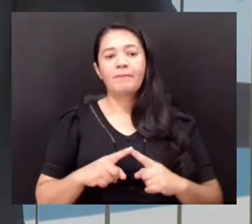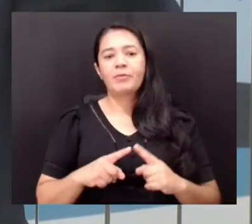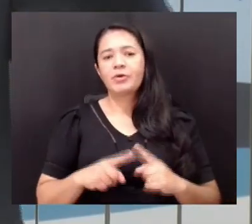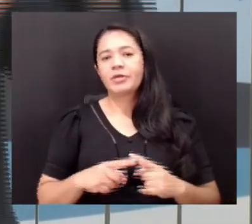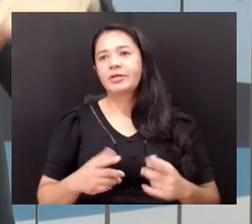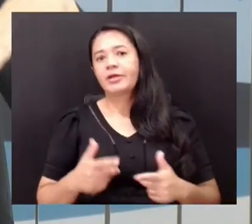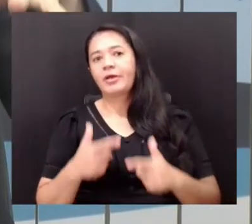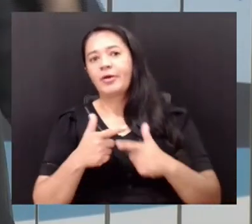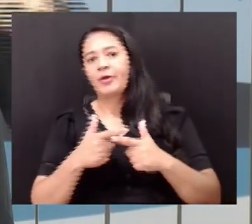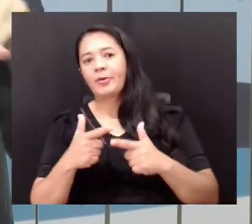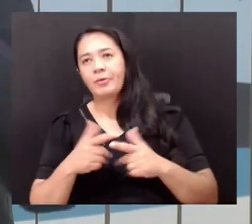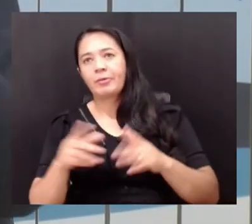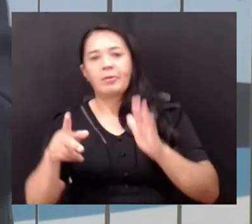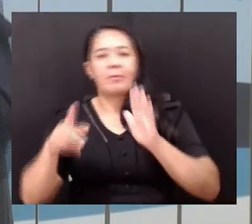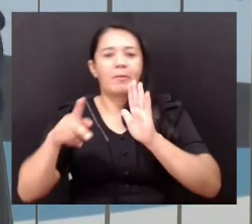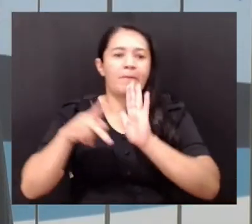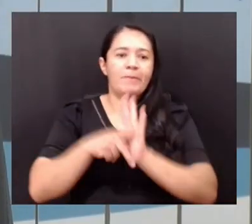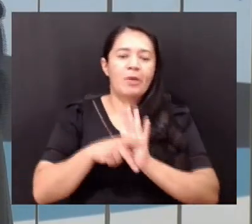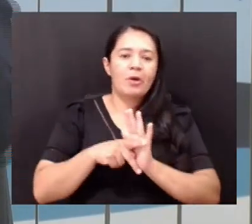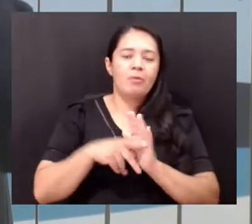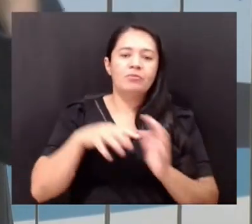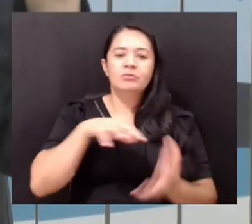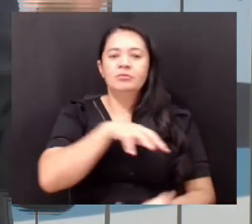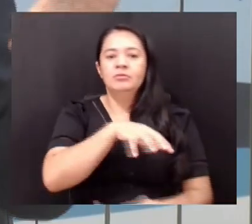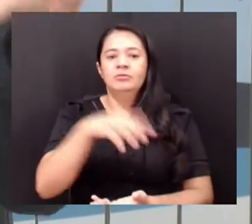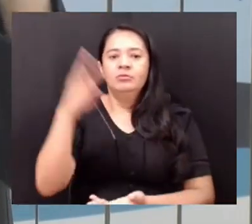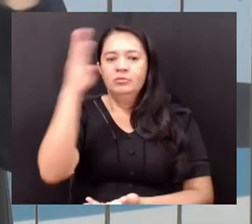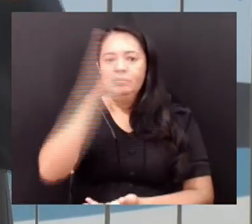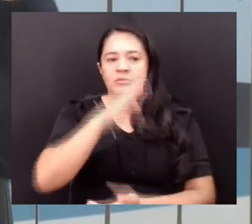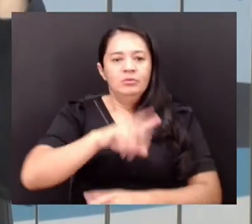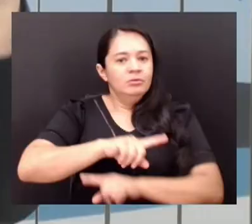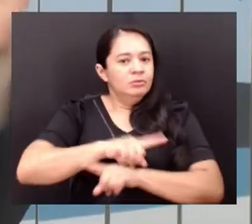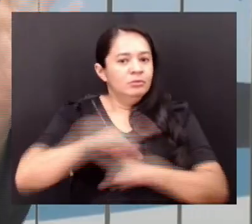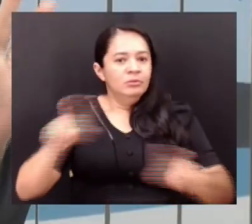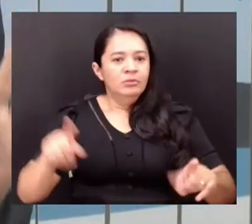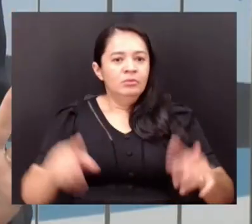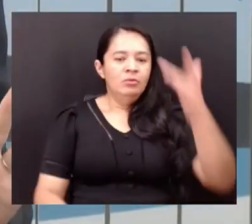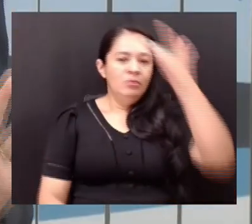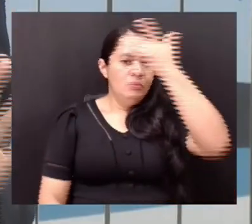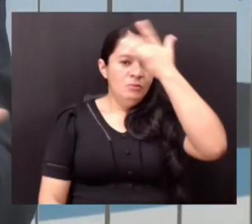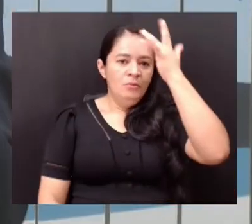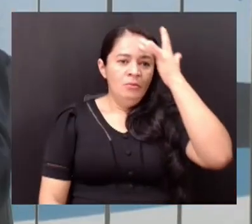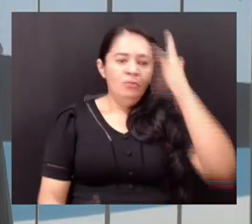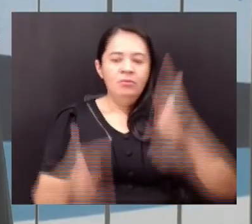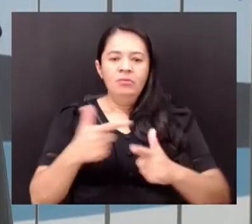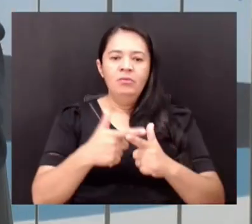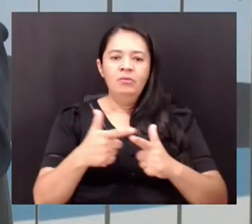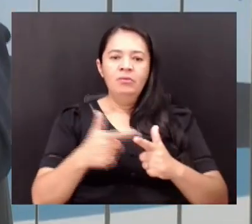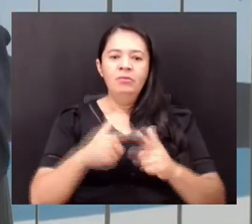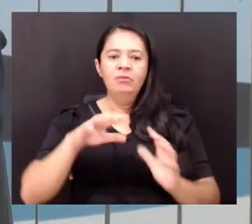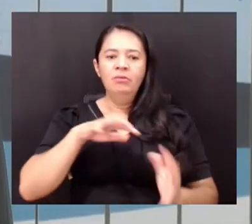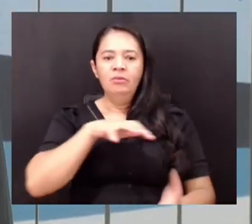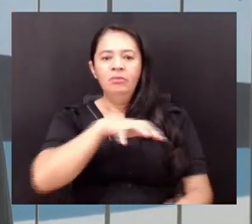específico nacional do Brasil, não. Saúde mental é um problema mundial. Já pela